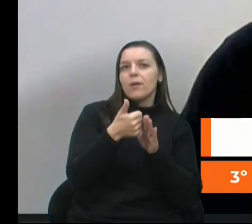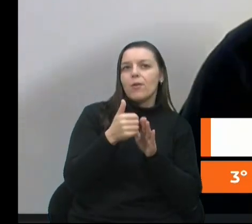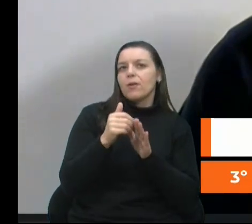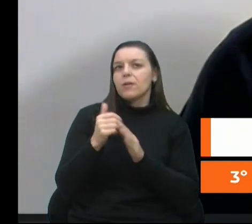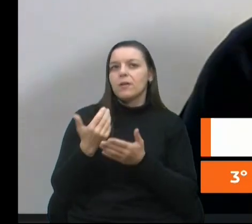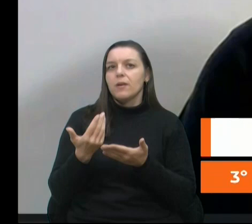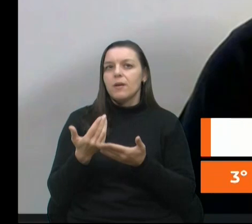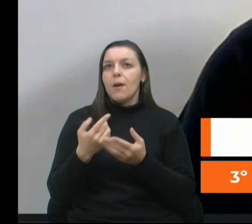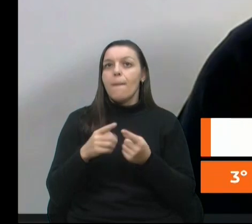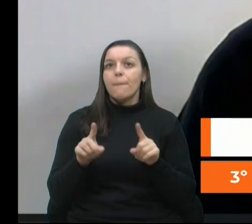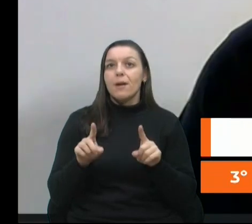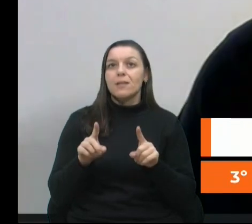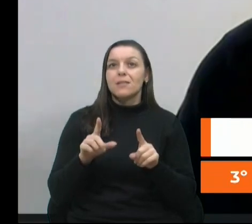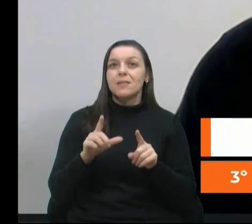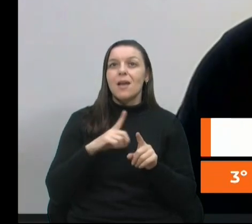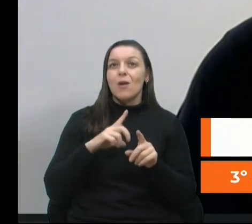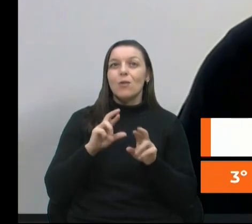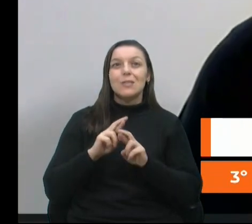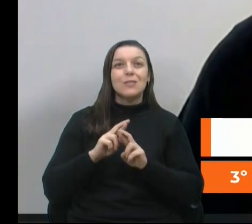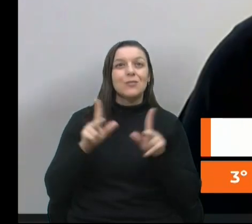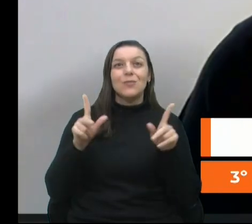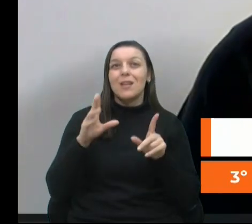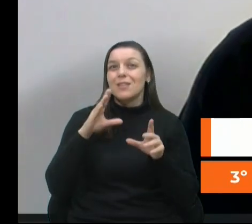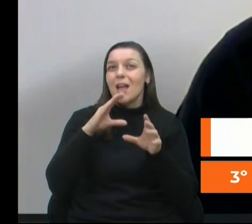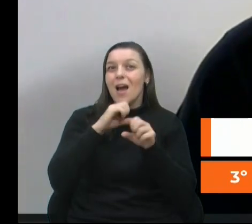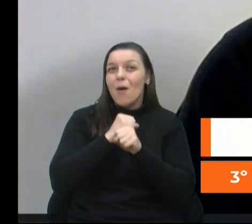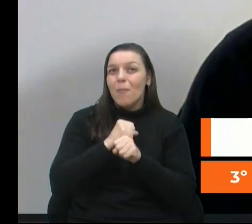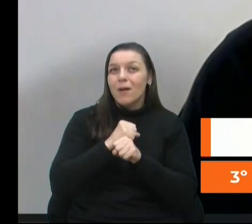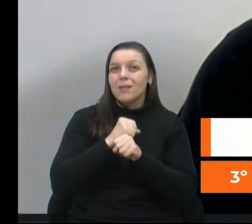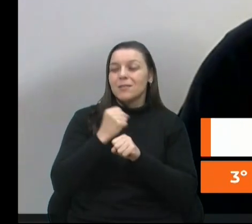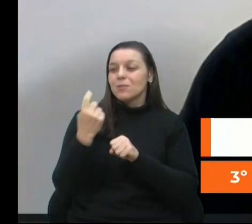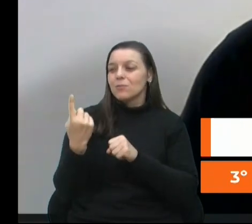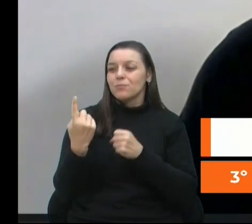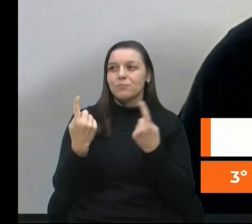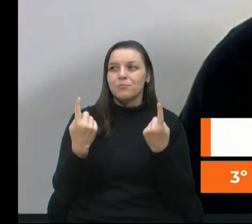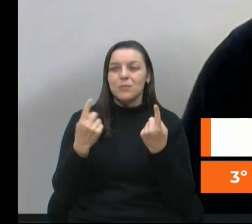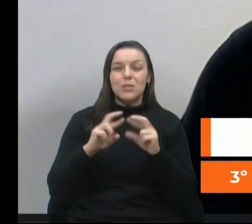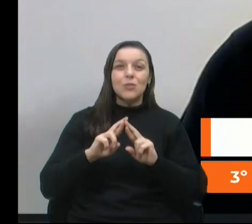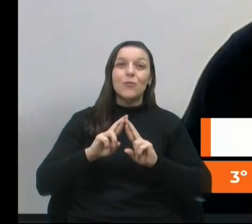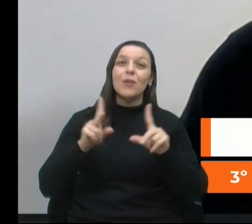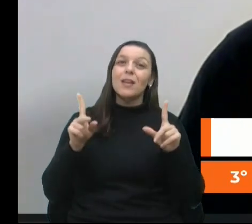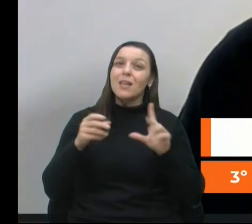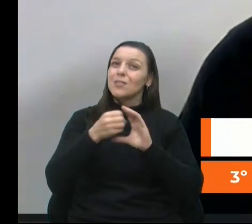outro. São animais, cada um com as suas